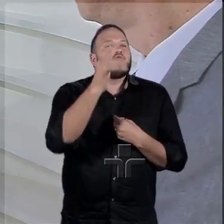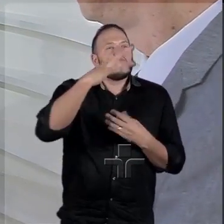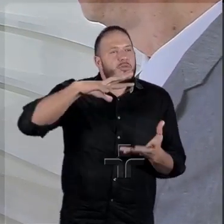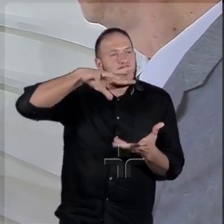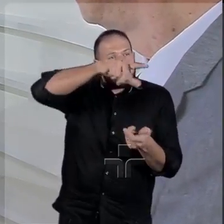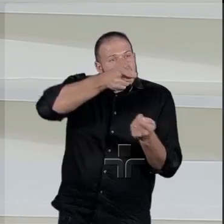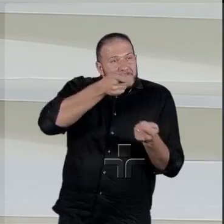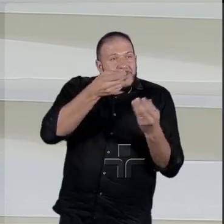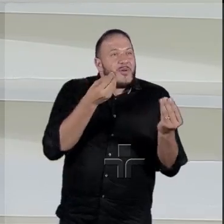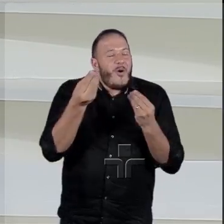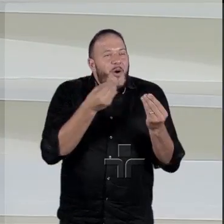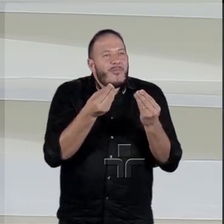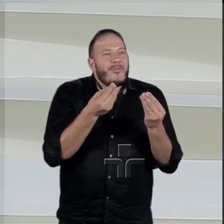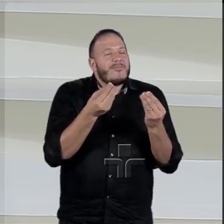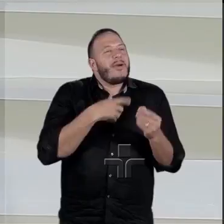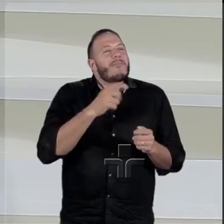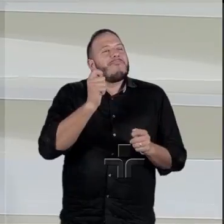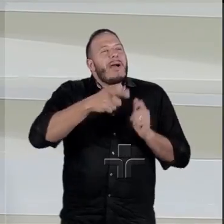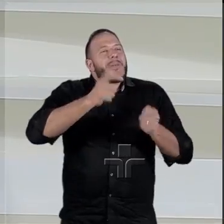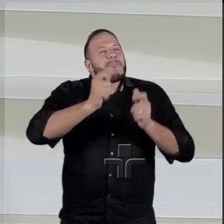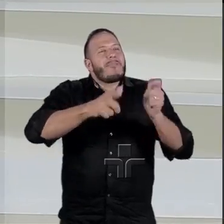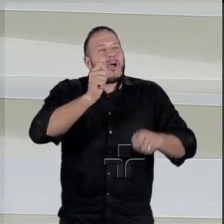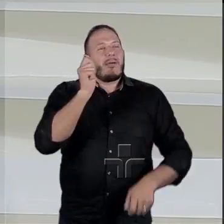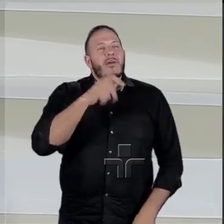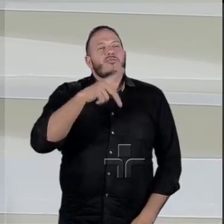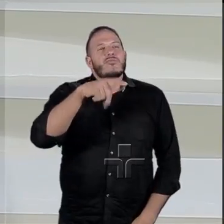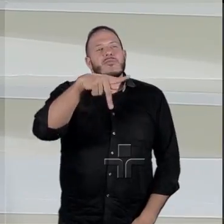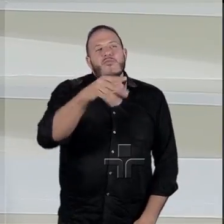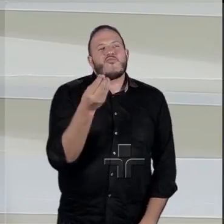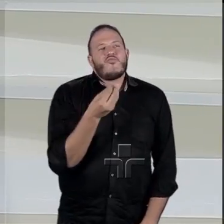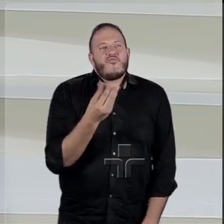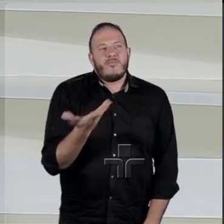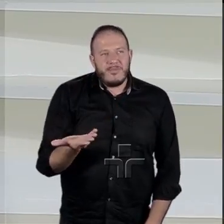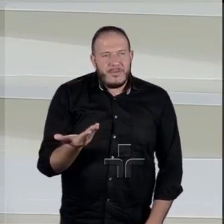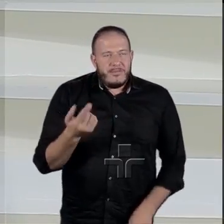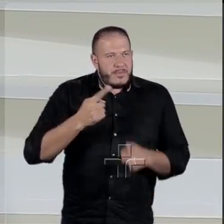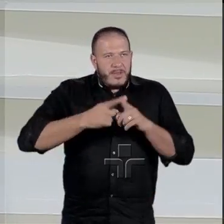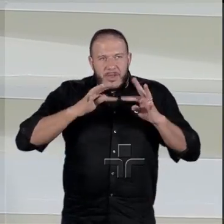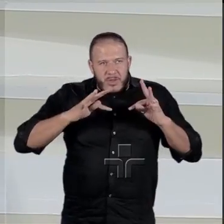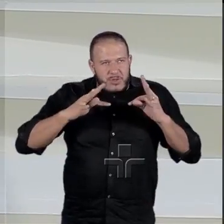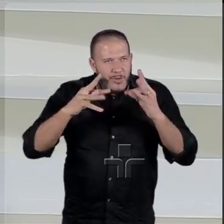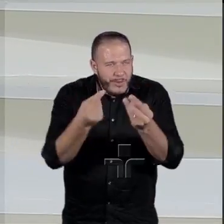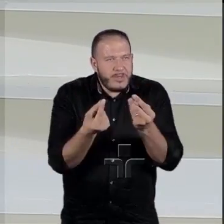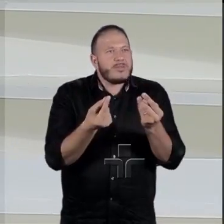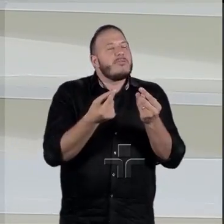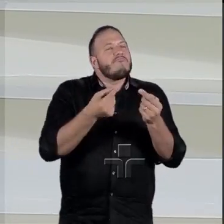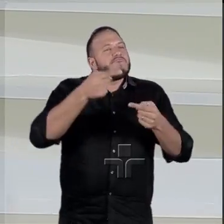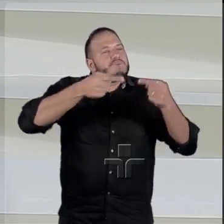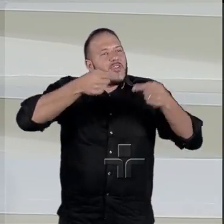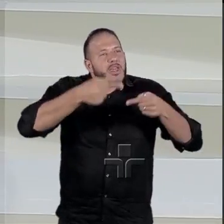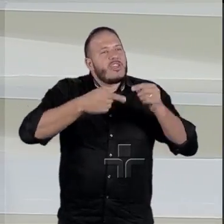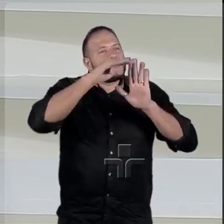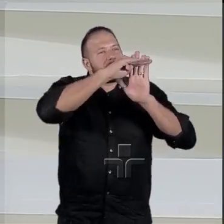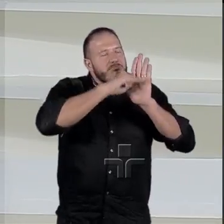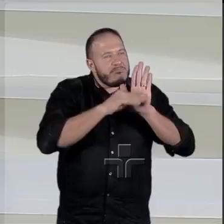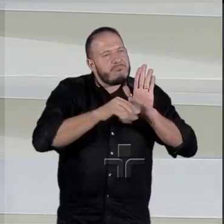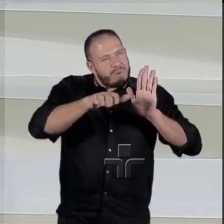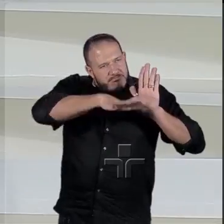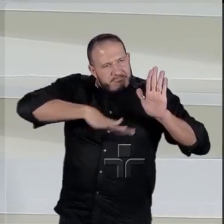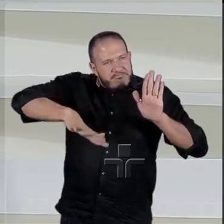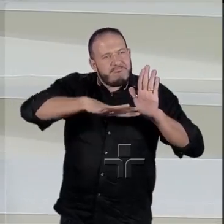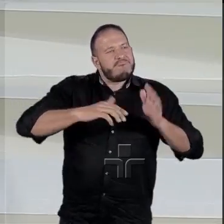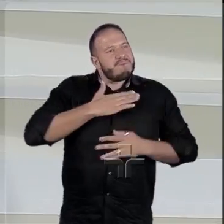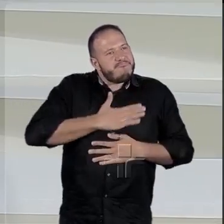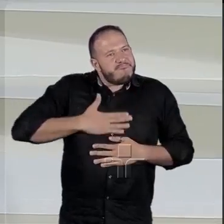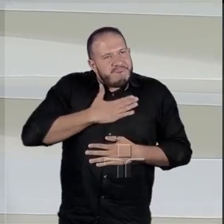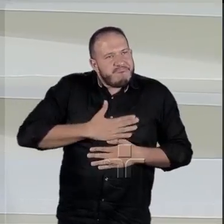sistemas de aposentadoria. Porque todas as políticas do estado de bem-estar social, e a Previdência é a